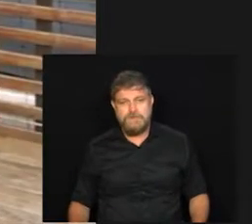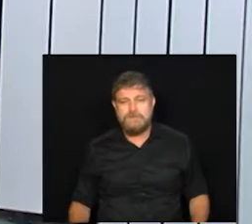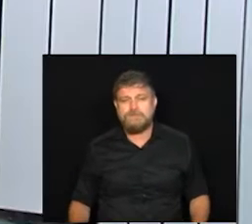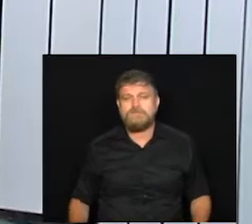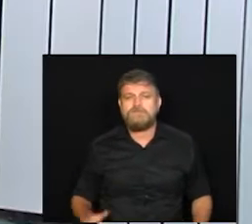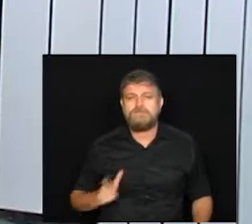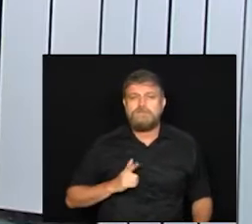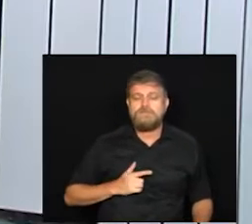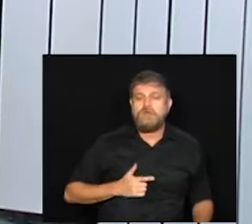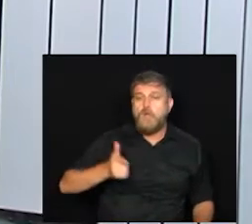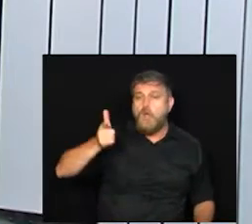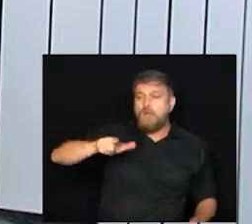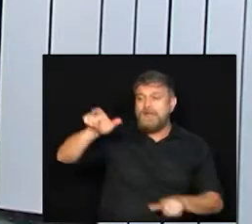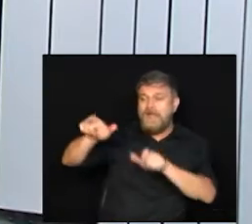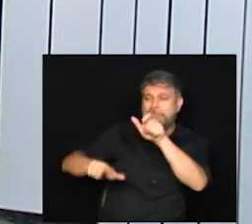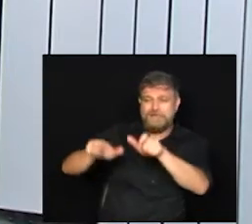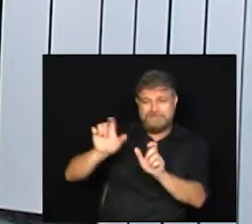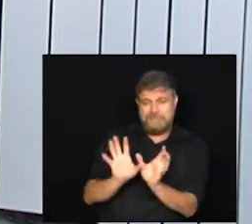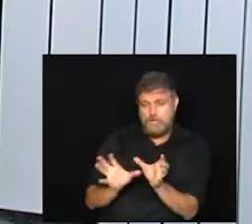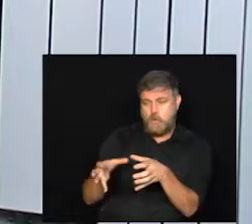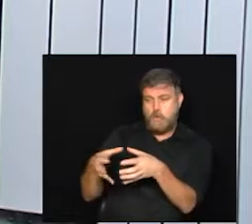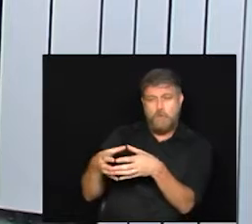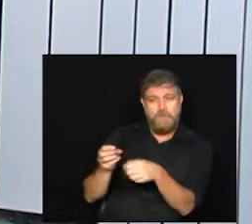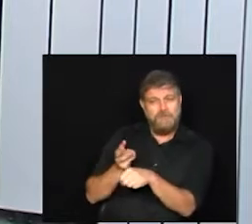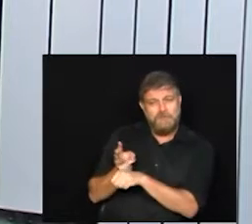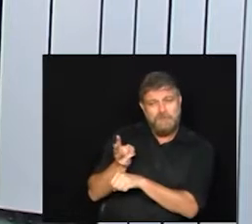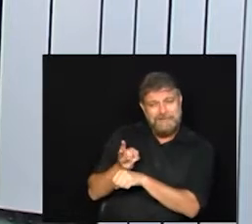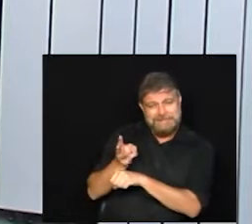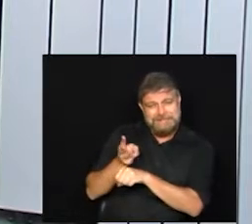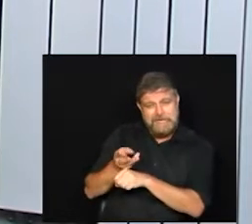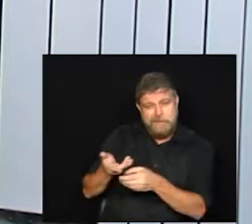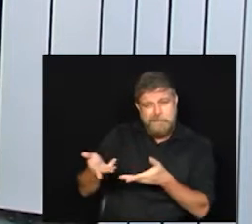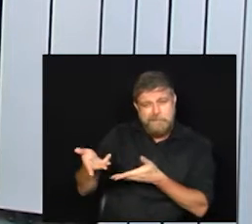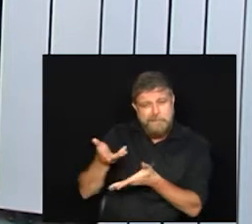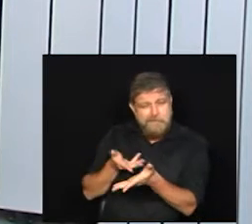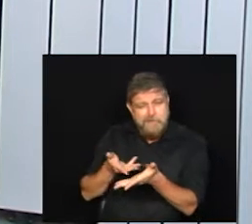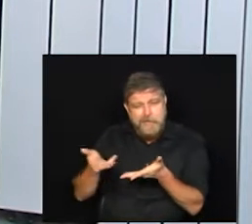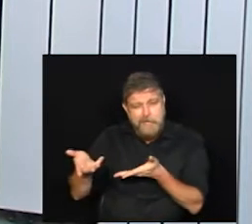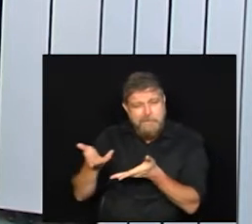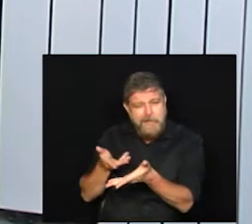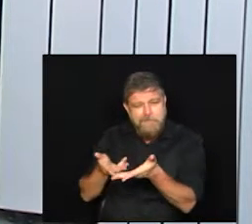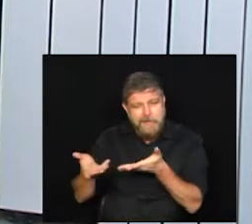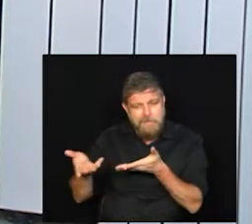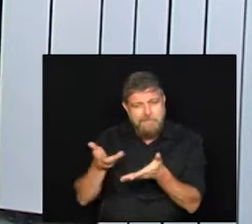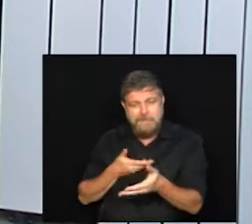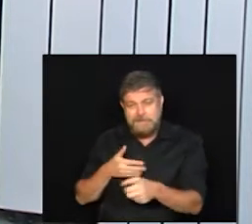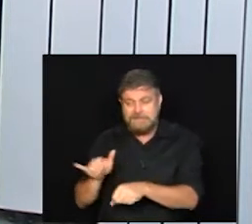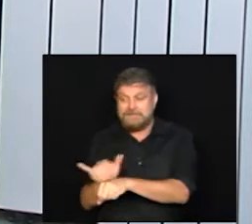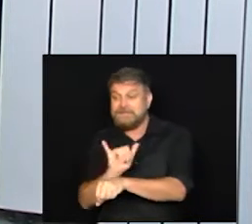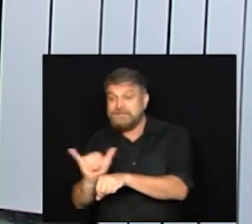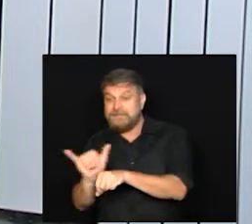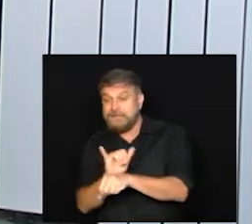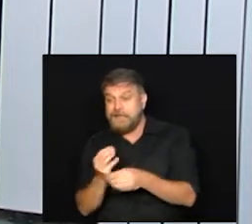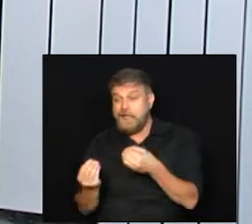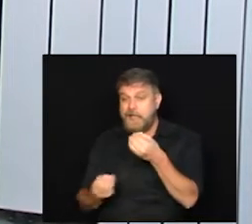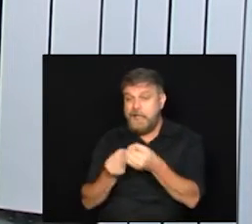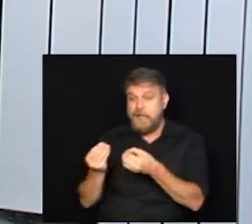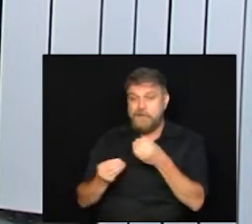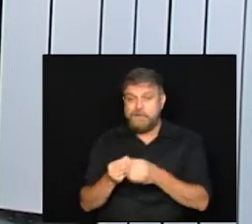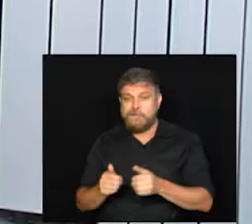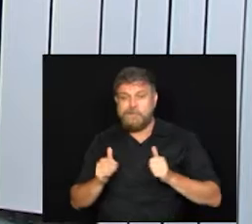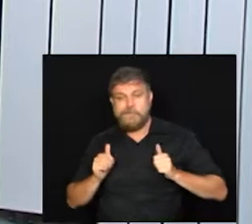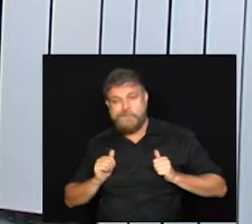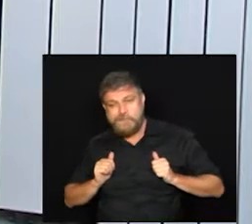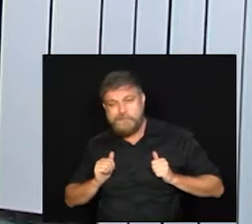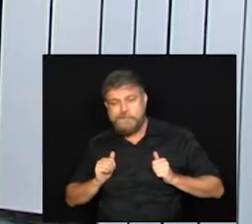outros atletas, existe aquele grupo de WhatsApp, vocês conversam, buscam alternativas para não ficar